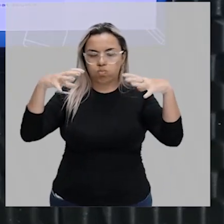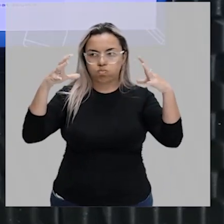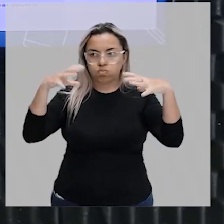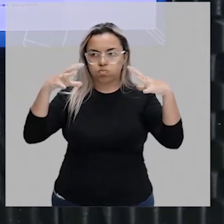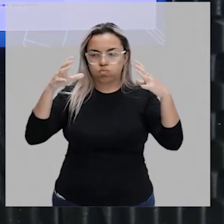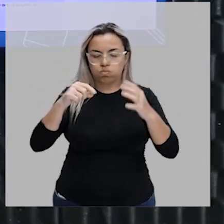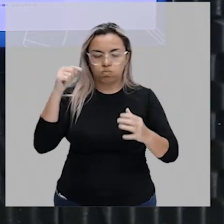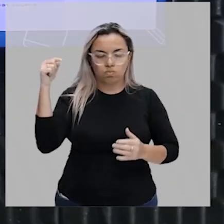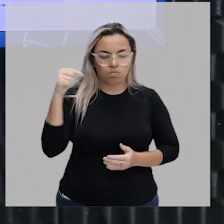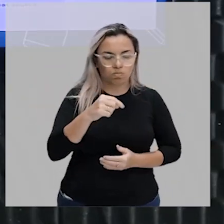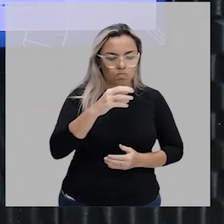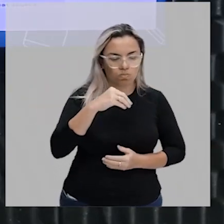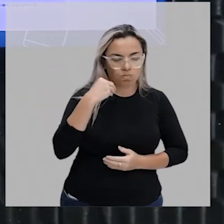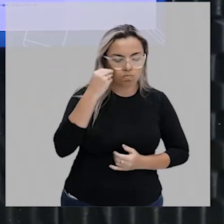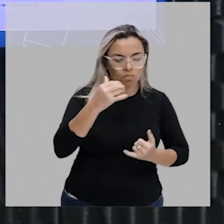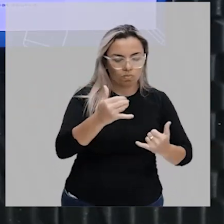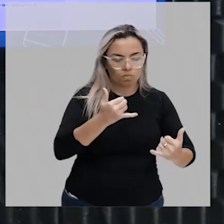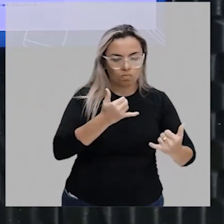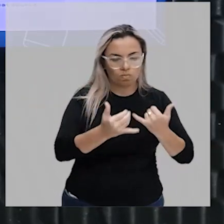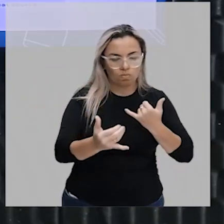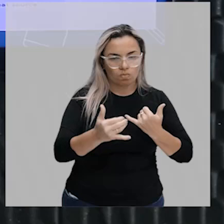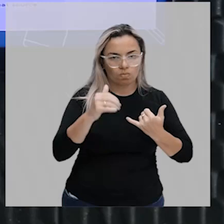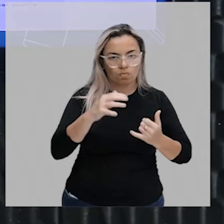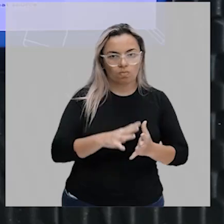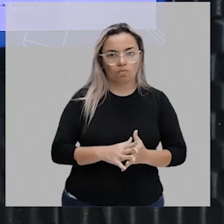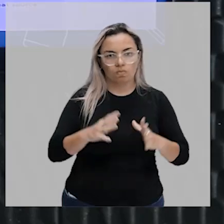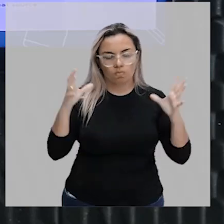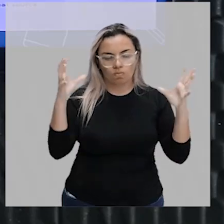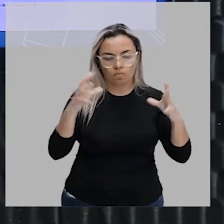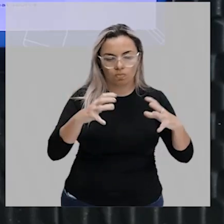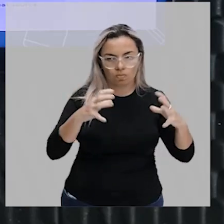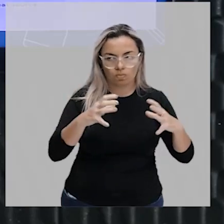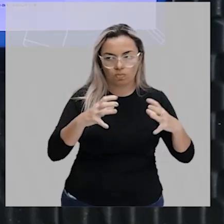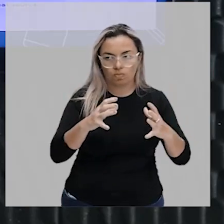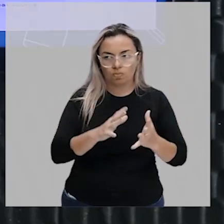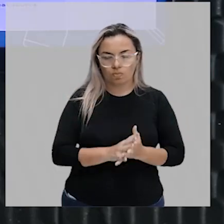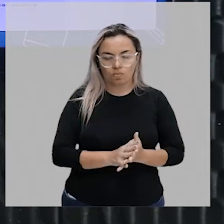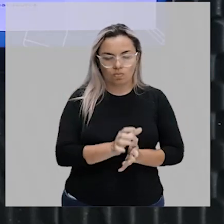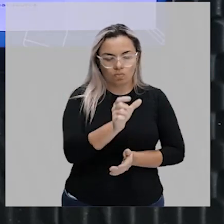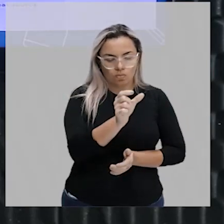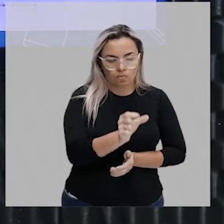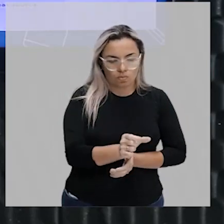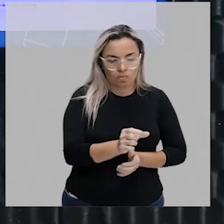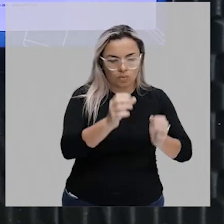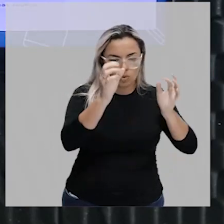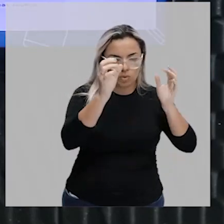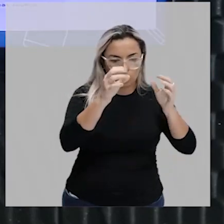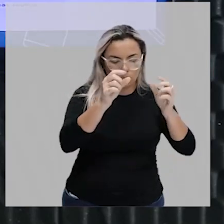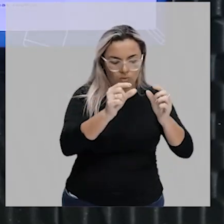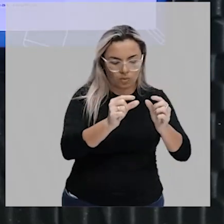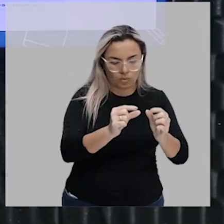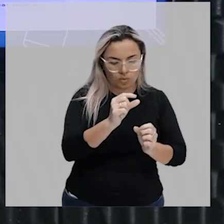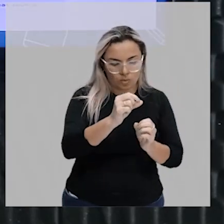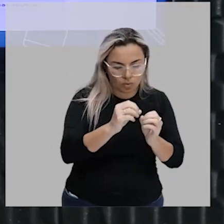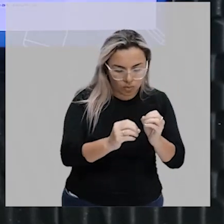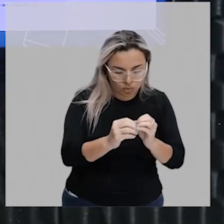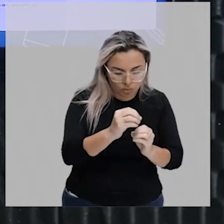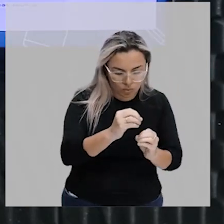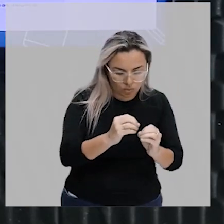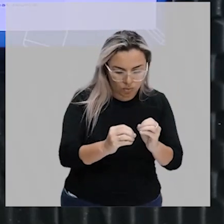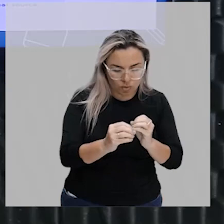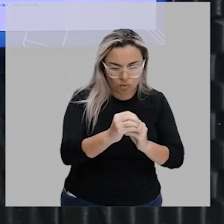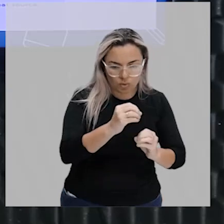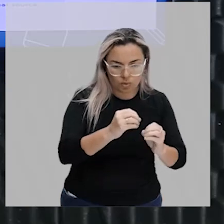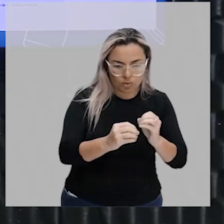isso aqui está simulando o processo de precipitação. Então, essa chuva caía, tá? E se acumula bem aqui,